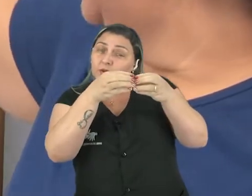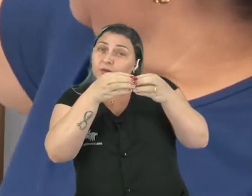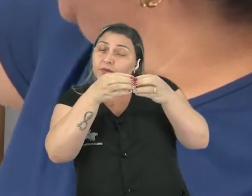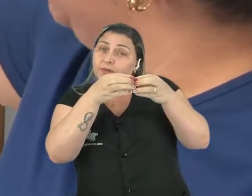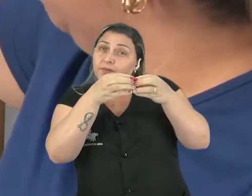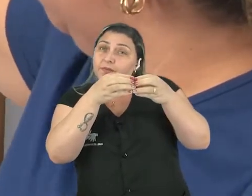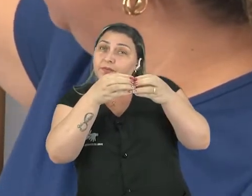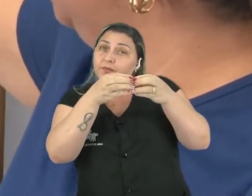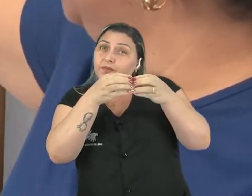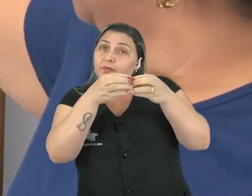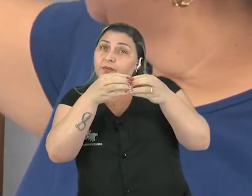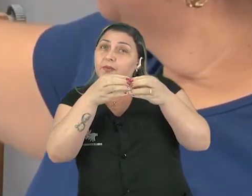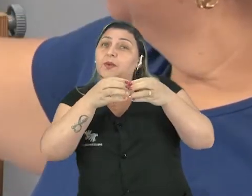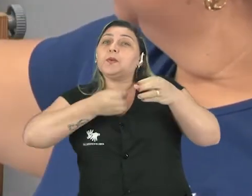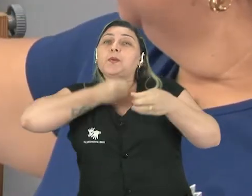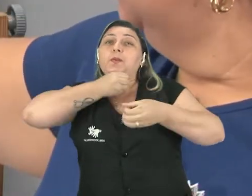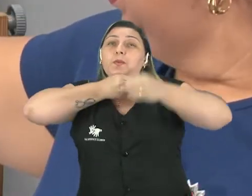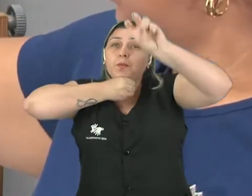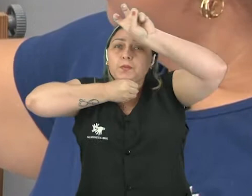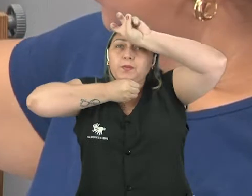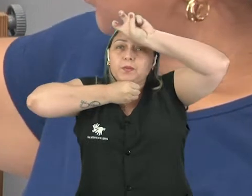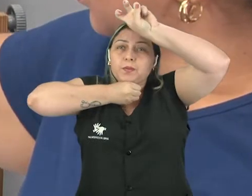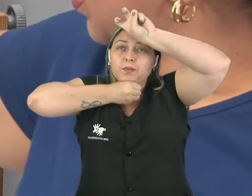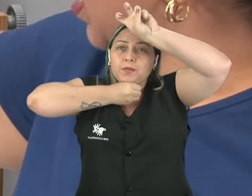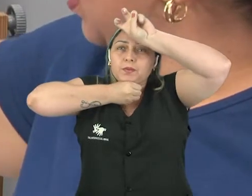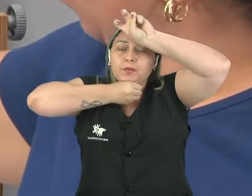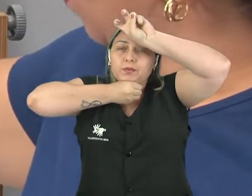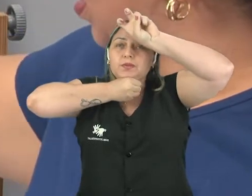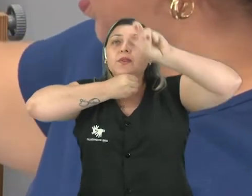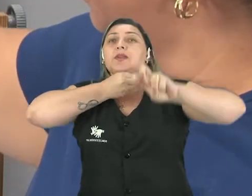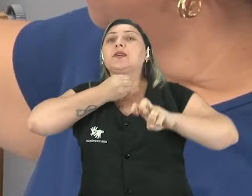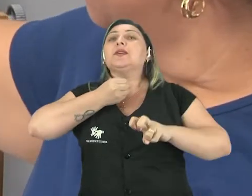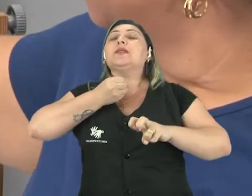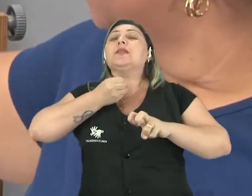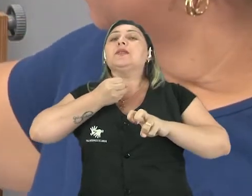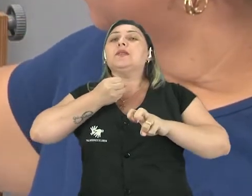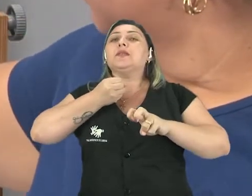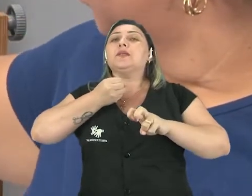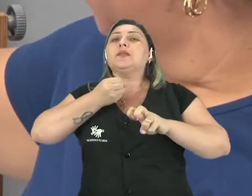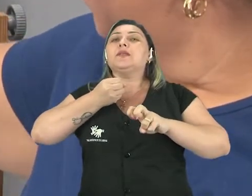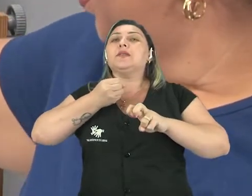de Capricórnio. Aqui, Aquário,